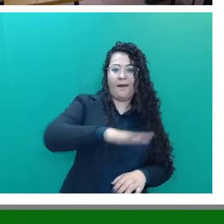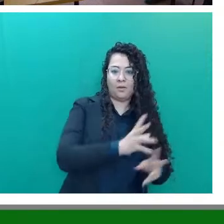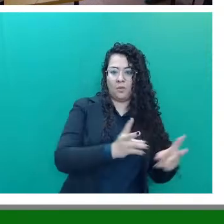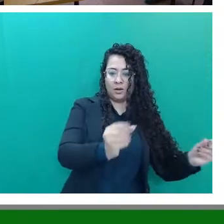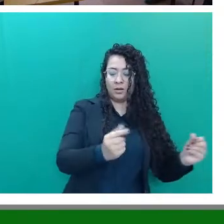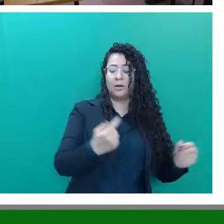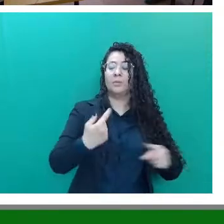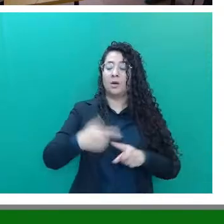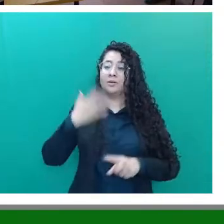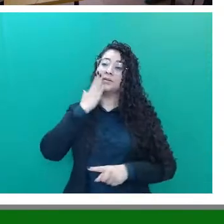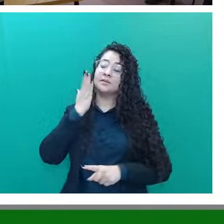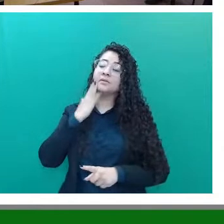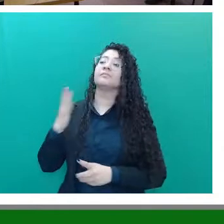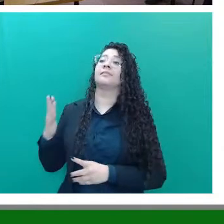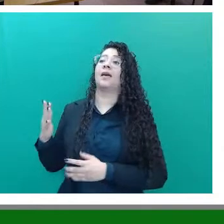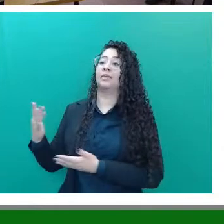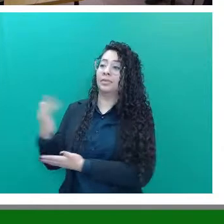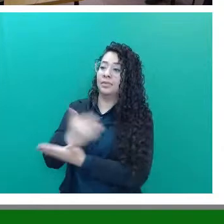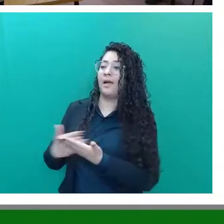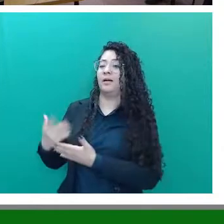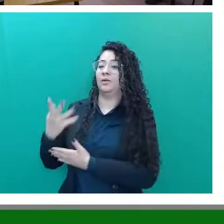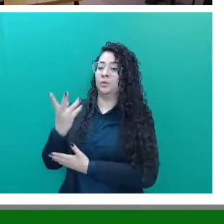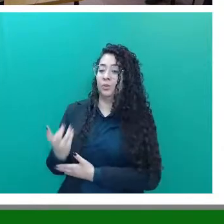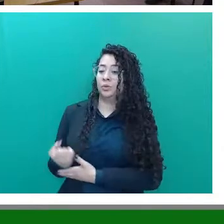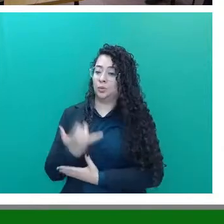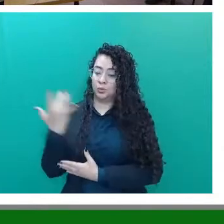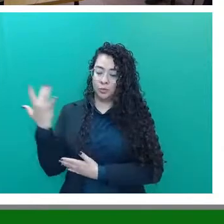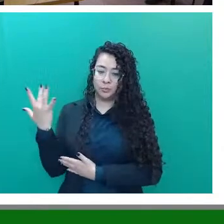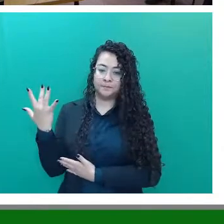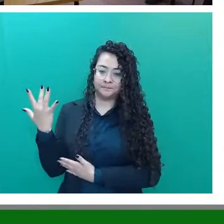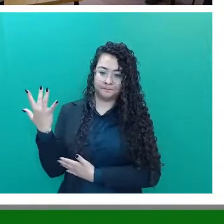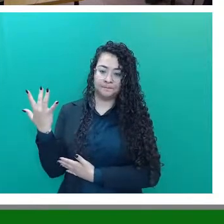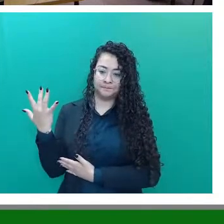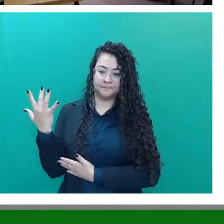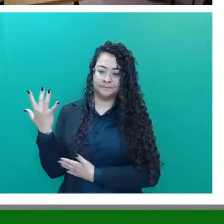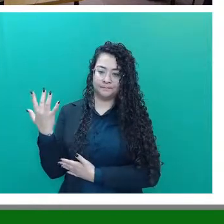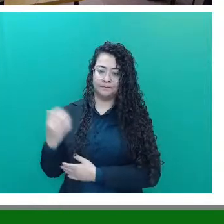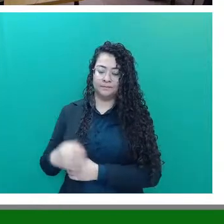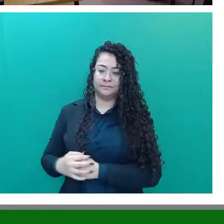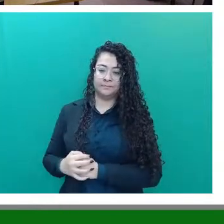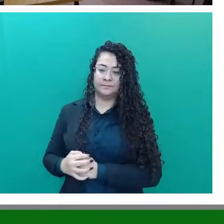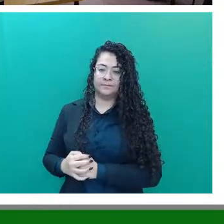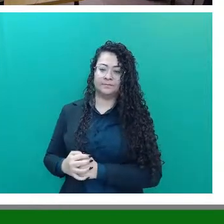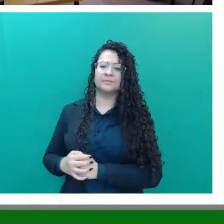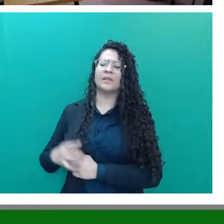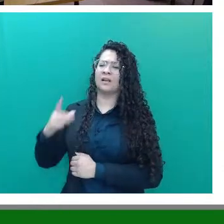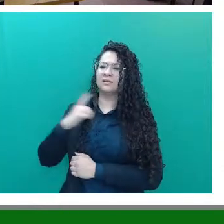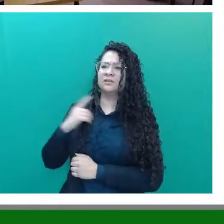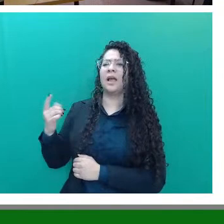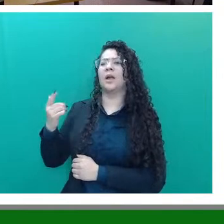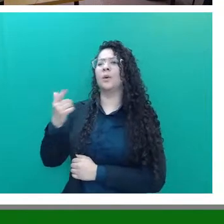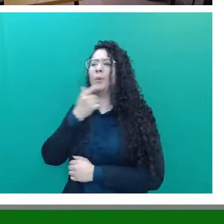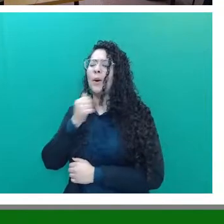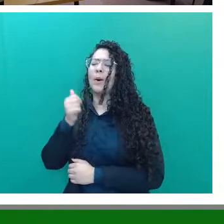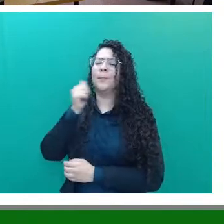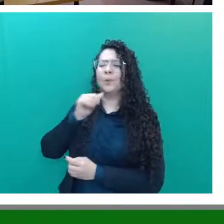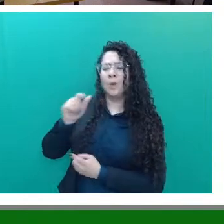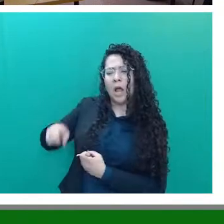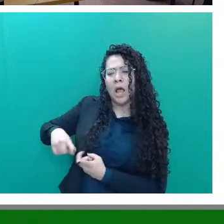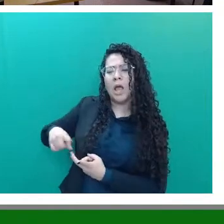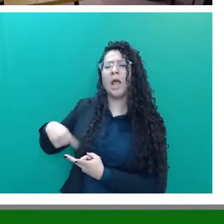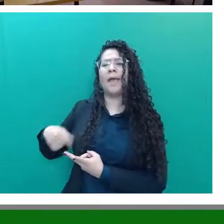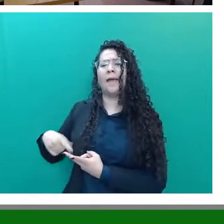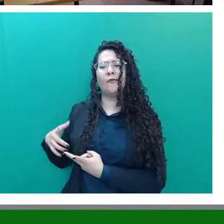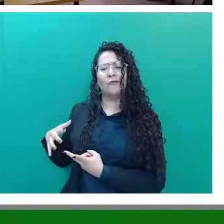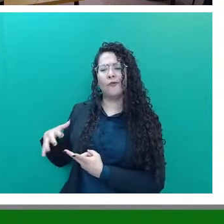você tem, por exemplo, você tem ali sexo, perfil, formação,